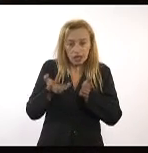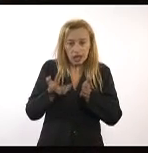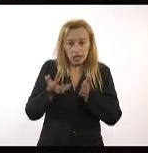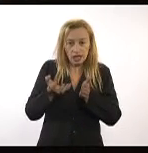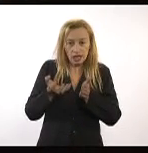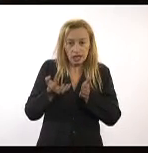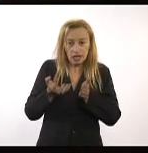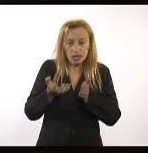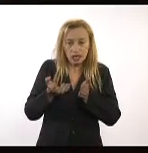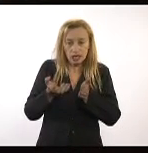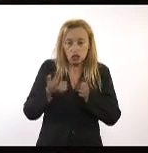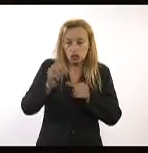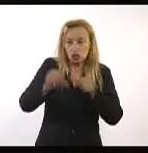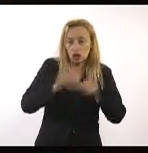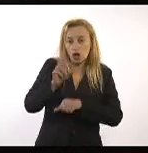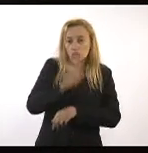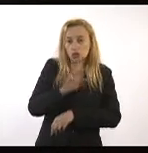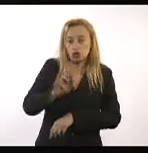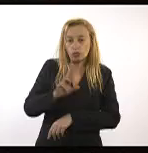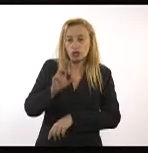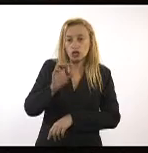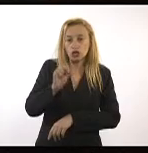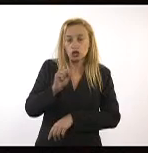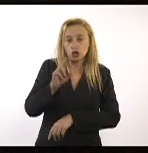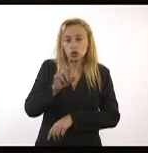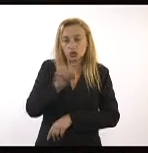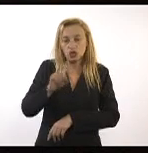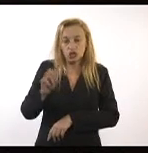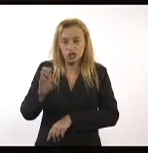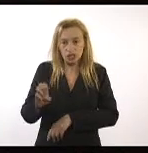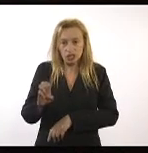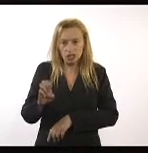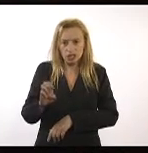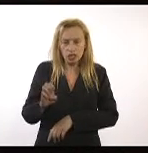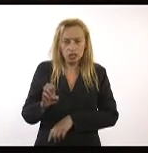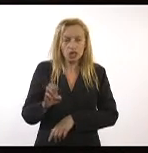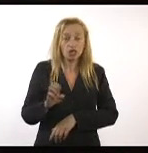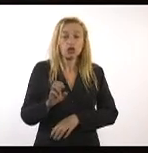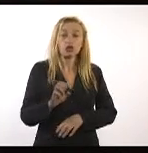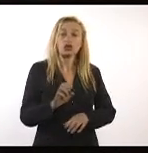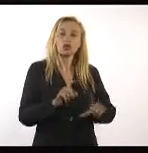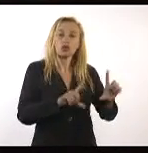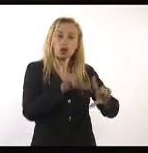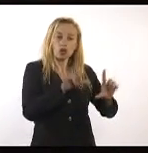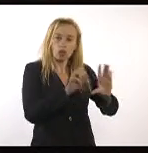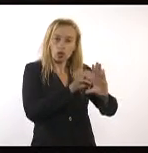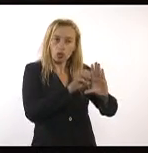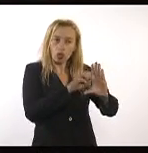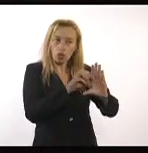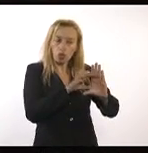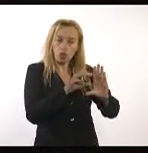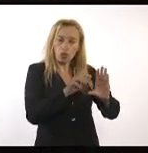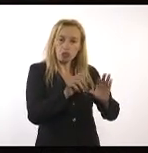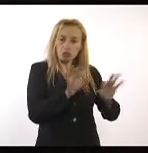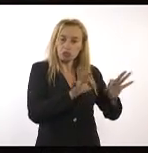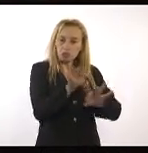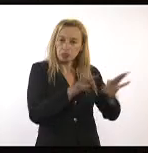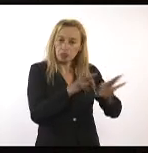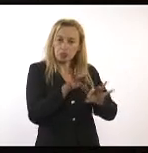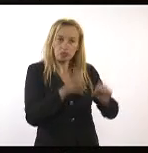suzy e ele deu aquele abraço e o programa fantástico fez aquela matéria